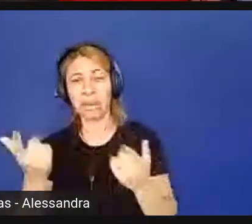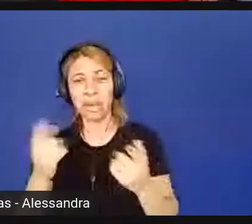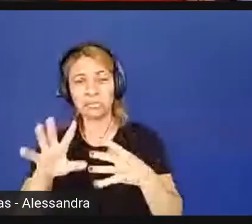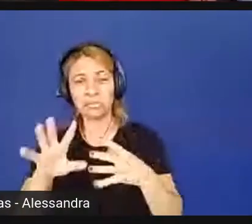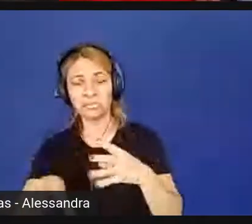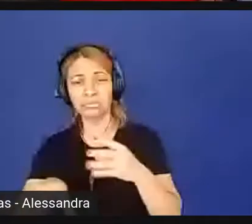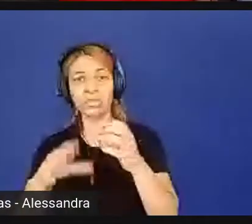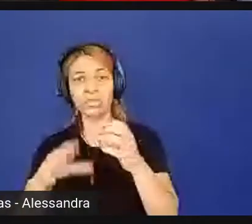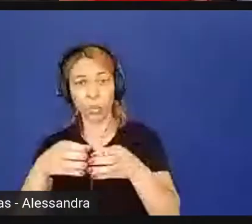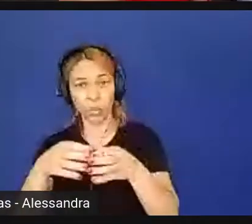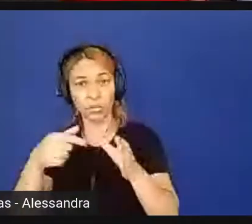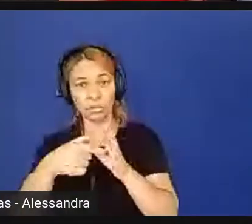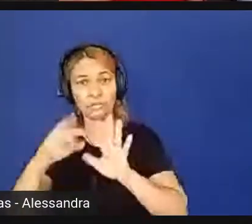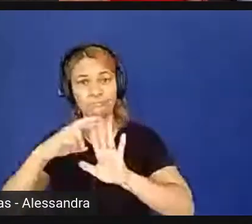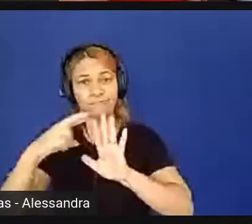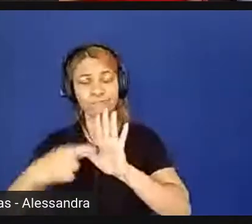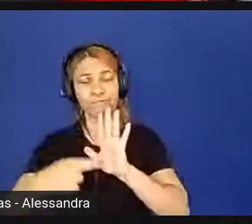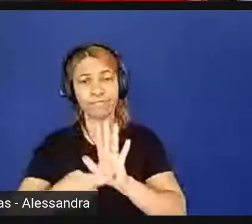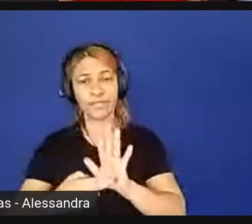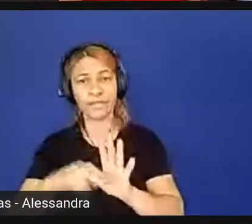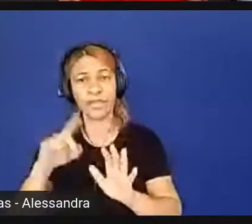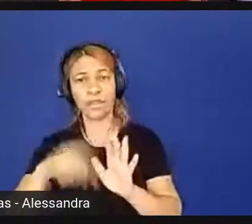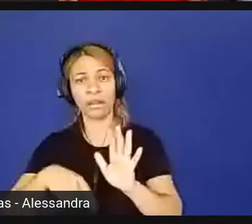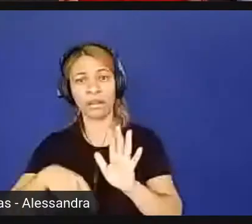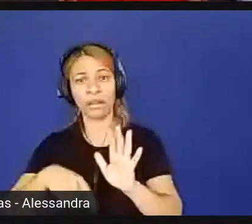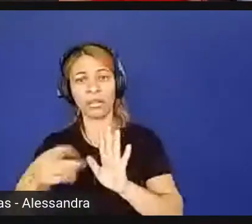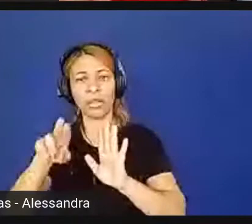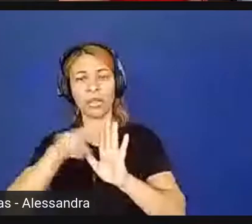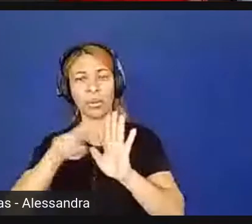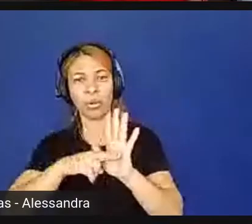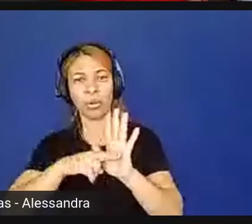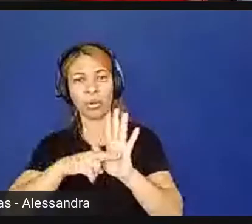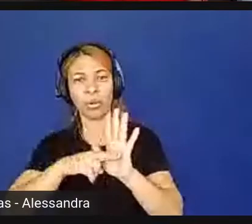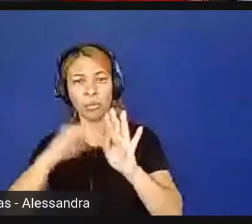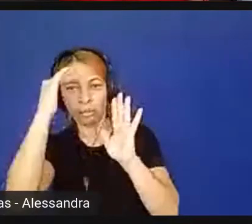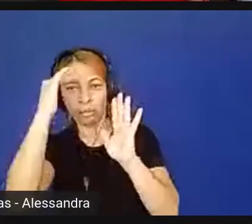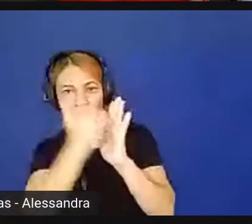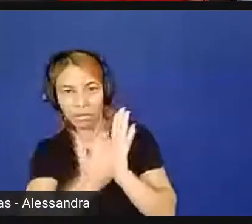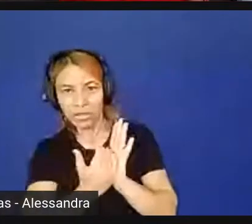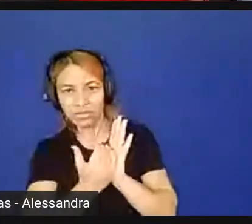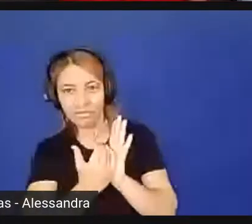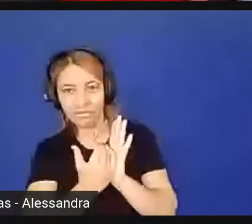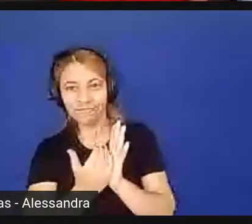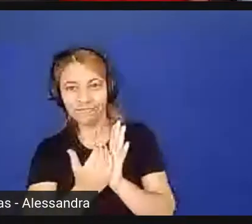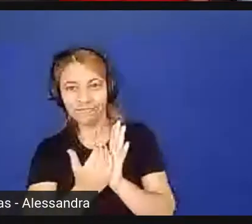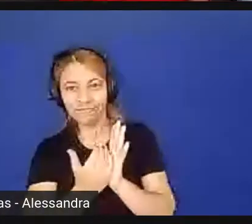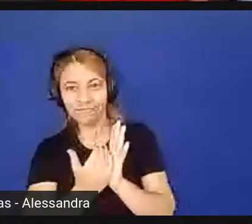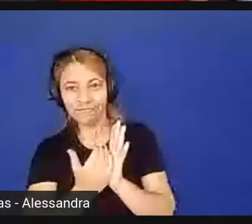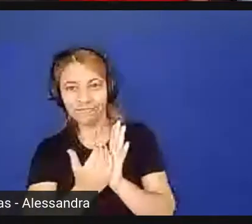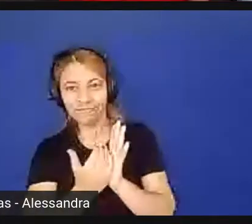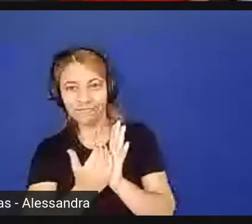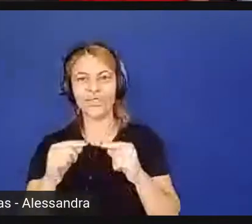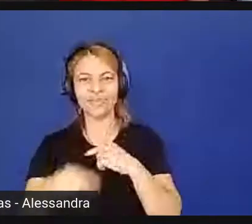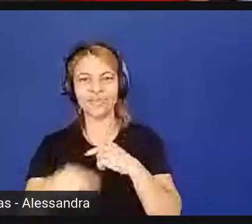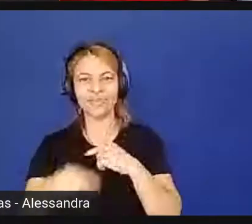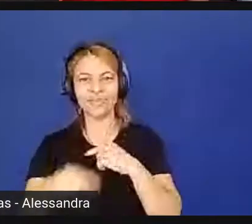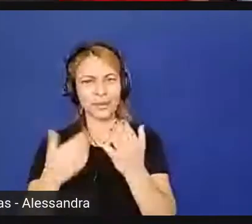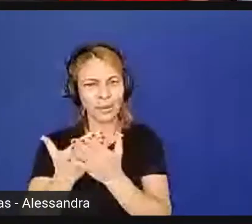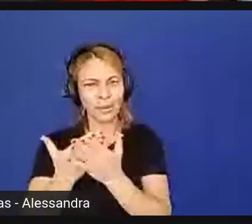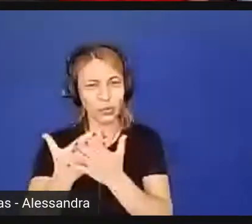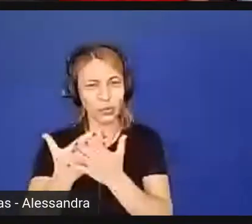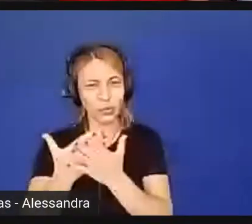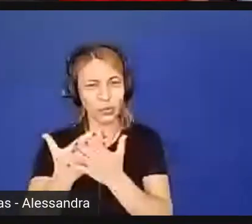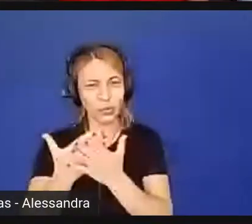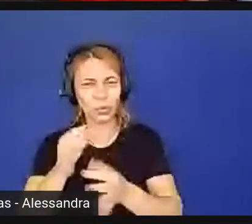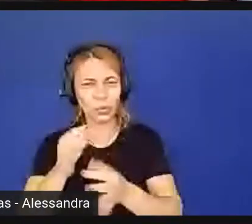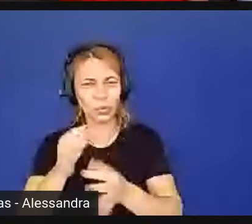simplesmente seguir normas, cumprir normas, porque não faria sentido todo esse estudo, todos esses eventos em torno do